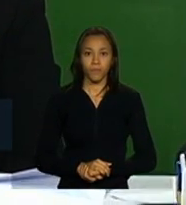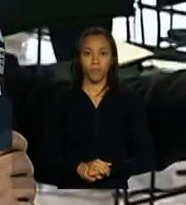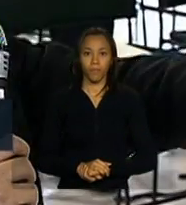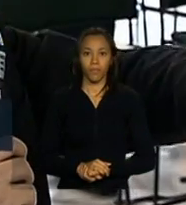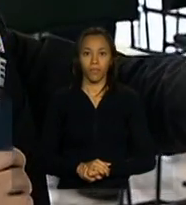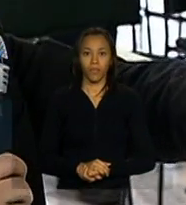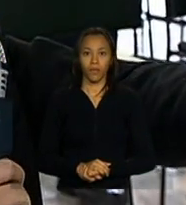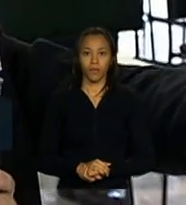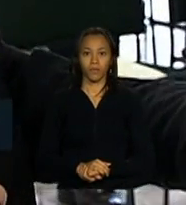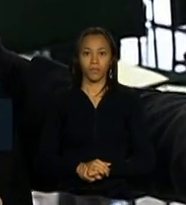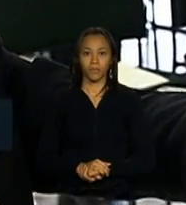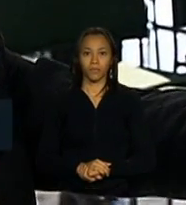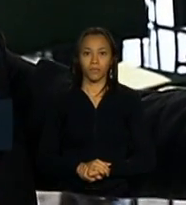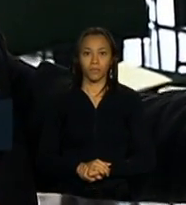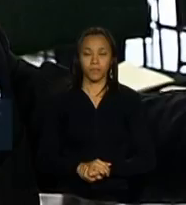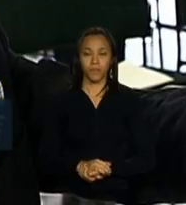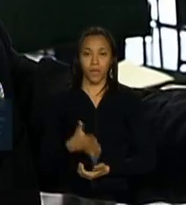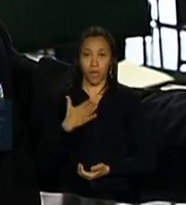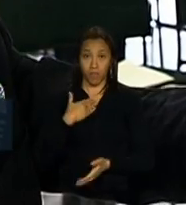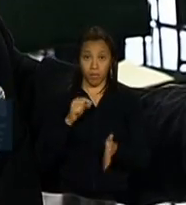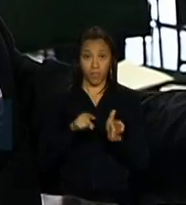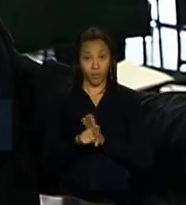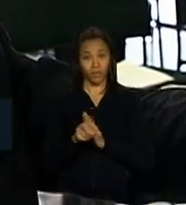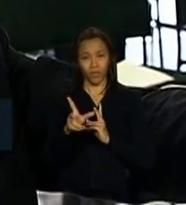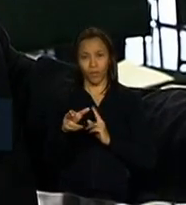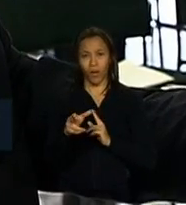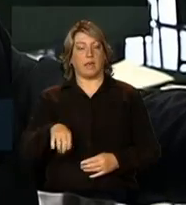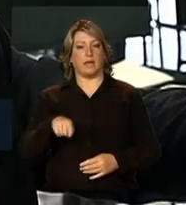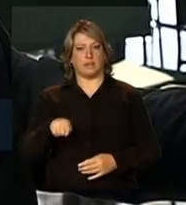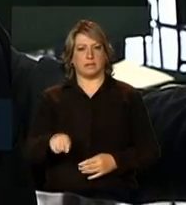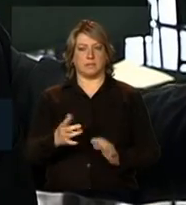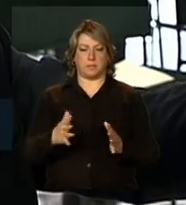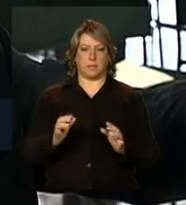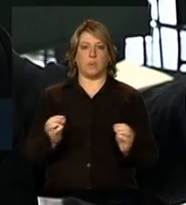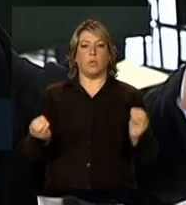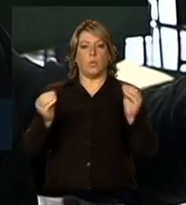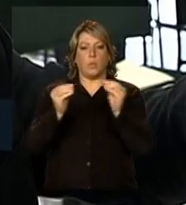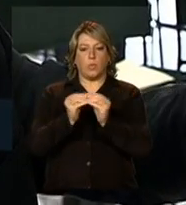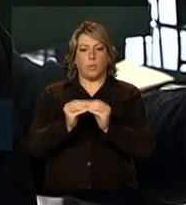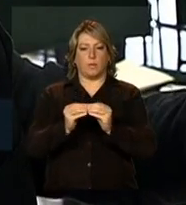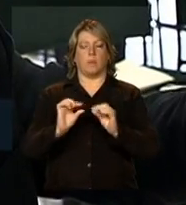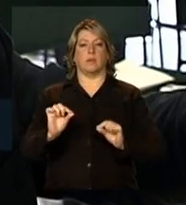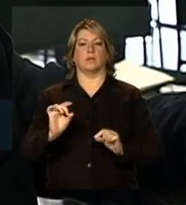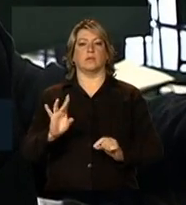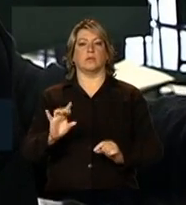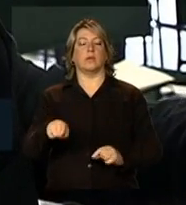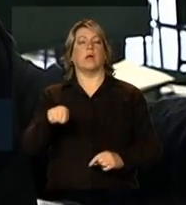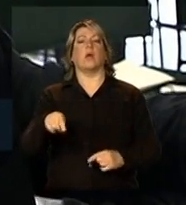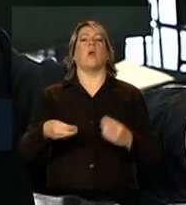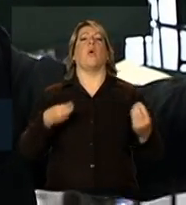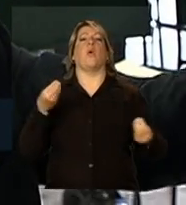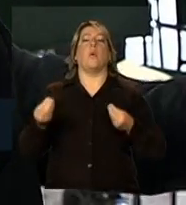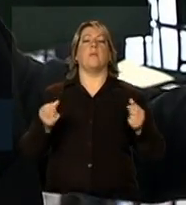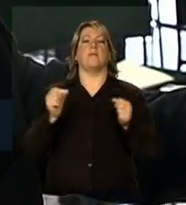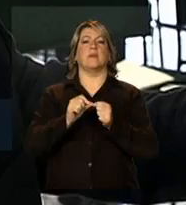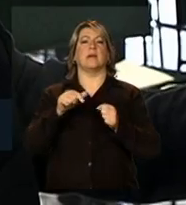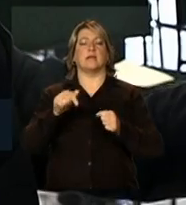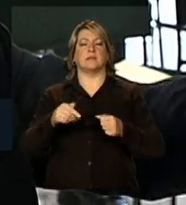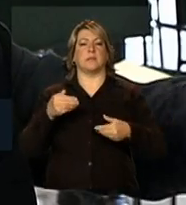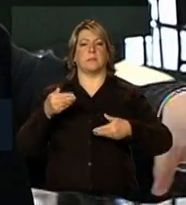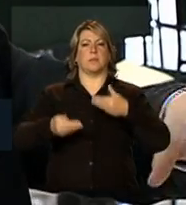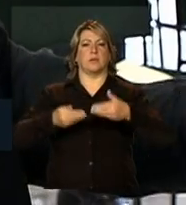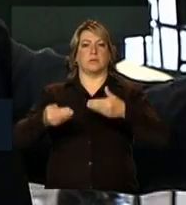A minha pergunta era isso, mais ou menos, mas complementando apenas, como que vai ser esse processo de licitação? Vai ser